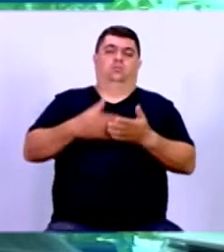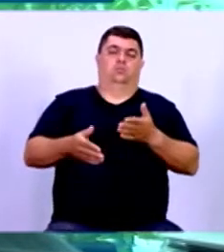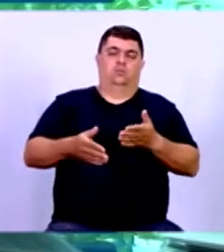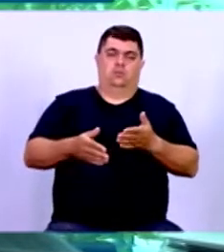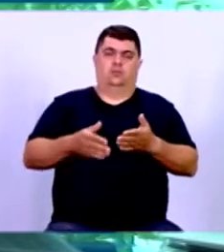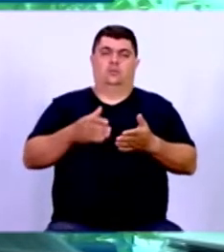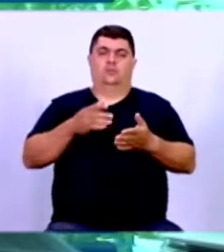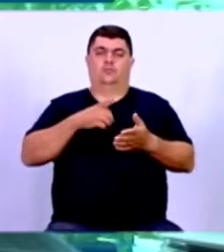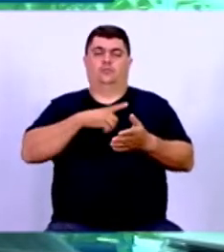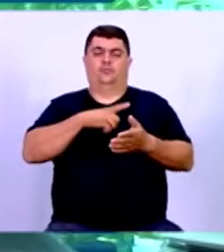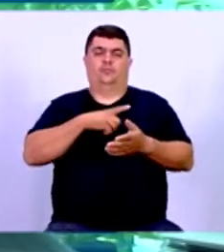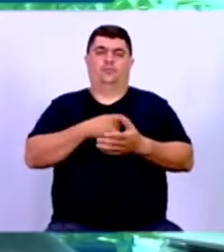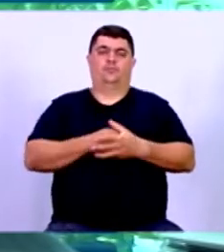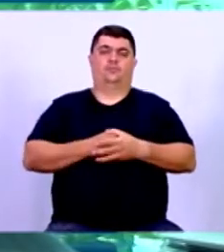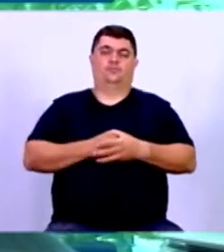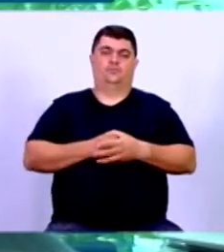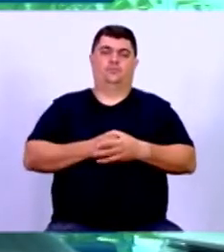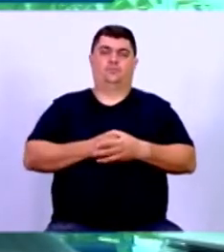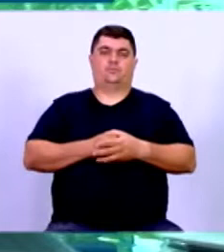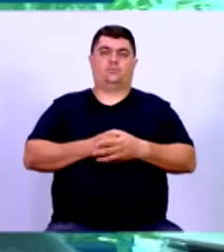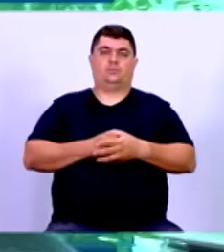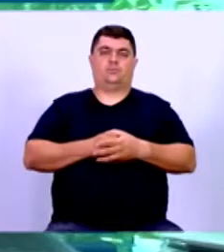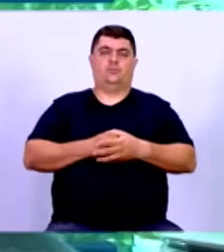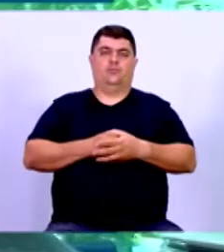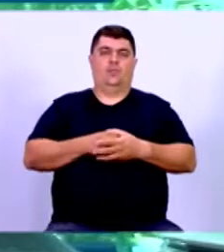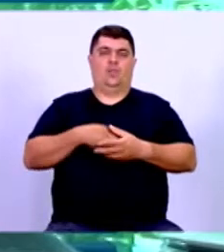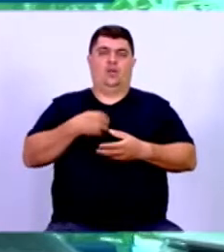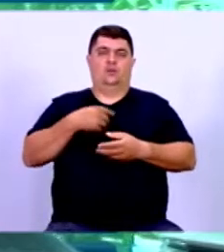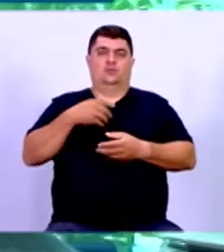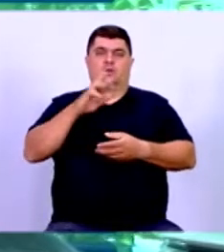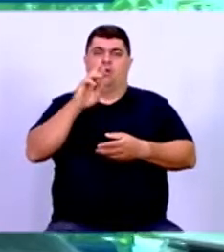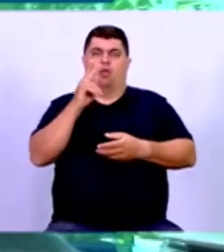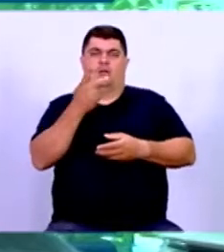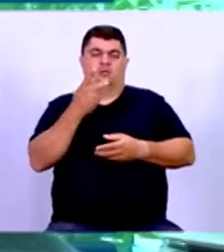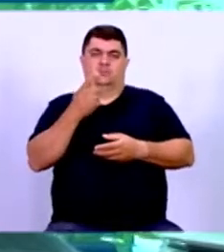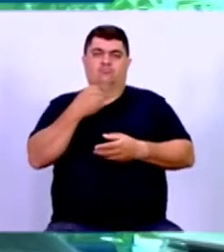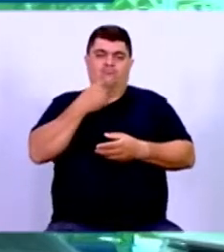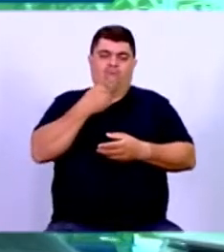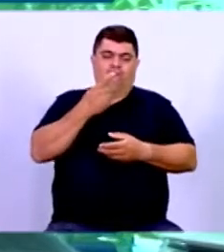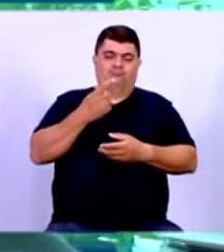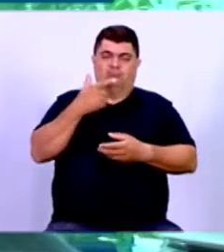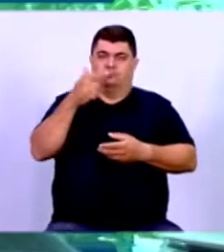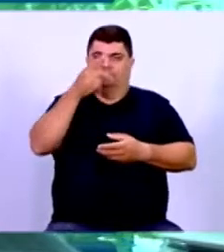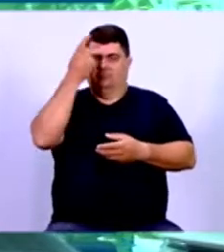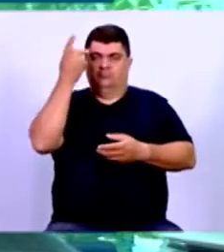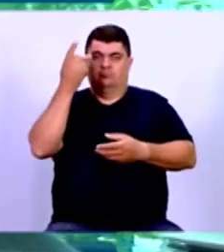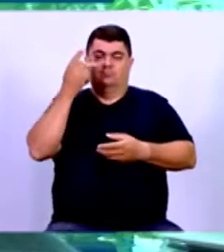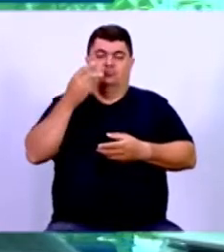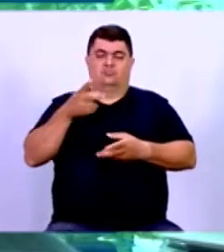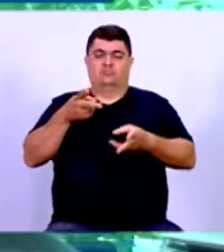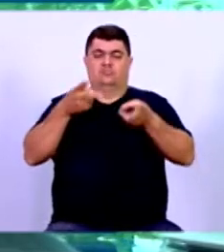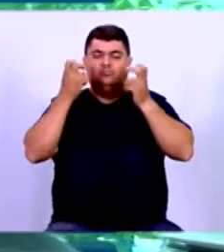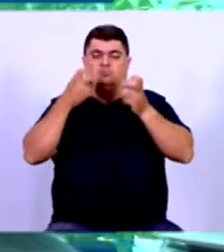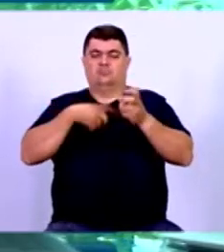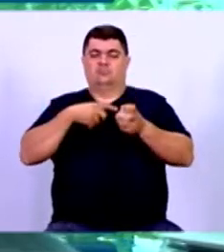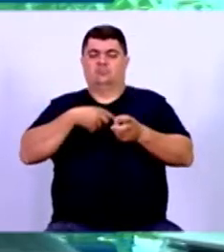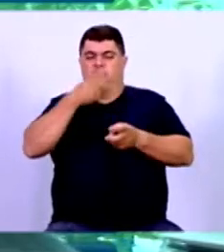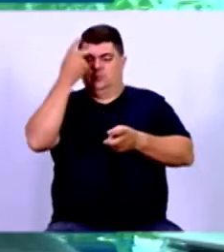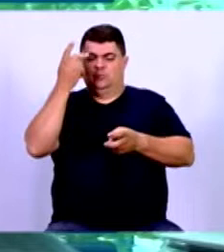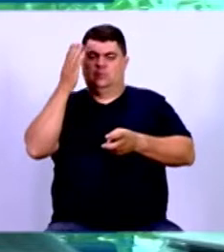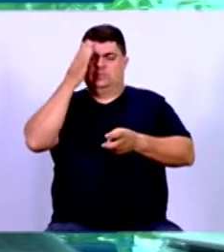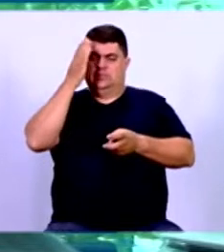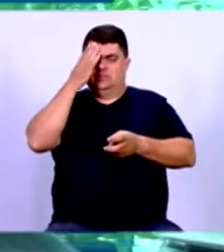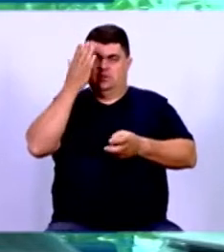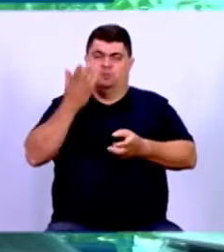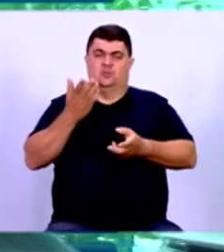entrevistado, né, da pessoa que está entrevistando. E muitas vezes nem todo recurso humano não tem como identificar se realmente tem um talento na